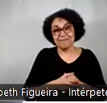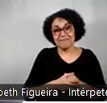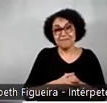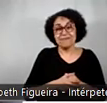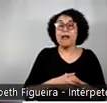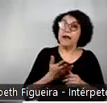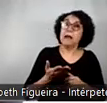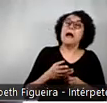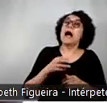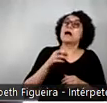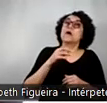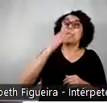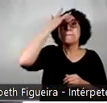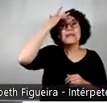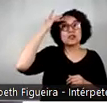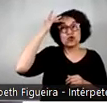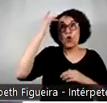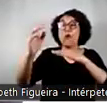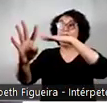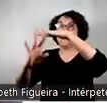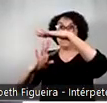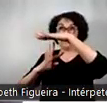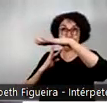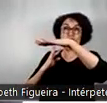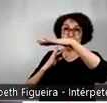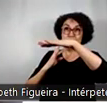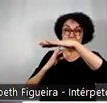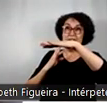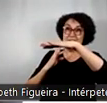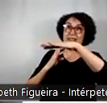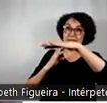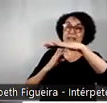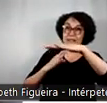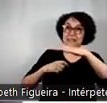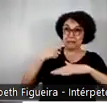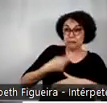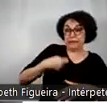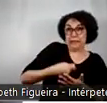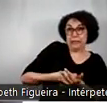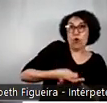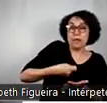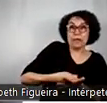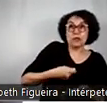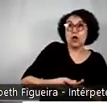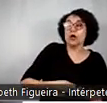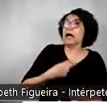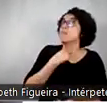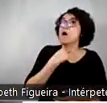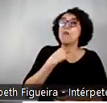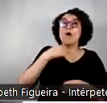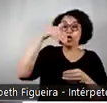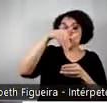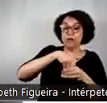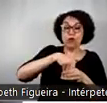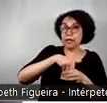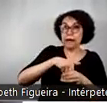votar, né, nem ser votadas e nem assumir nenhum concurso público, né, caso não sejam naturalizadas brasileiras. Dentro